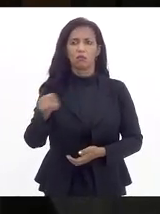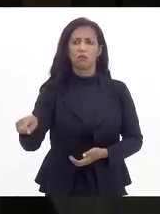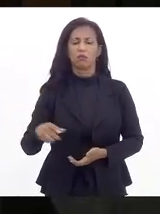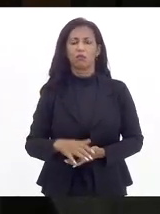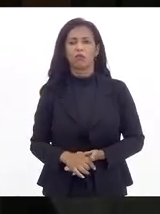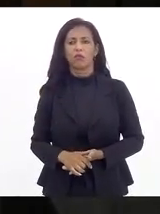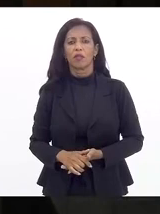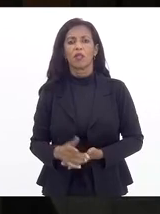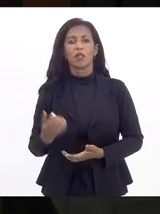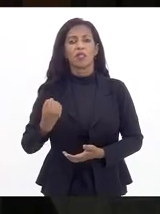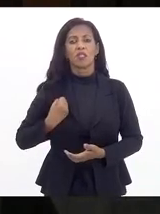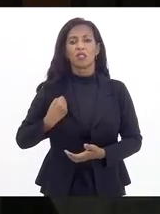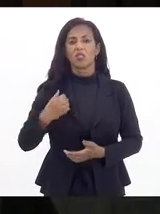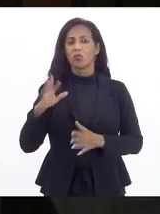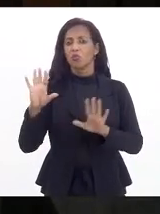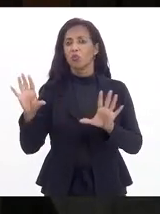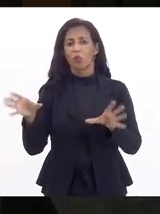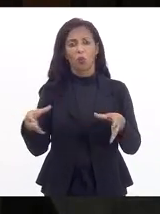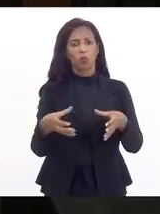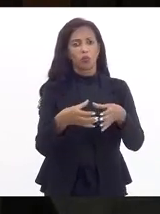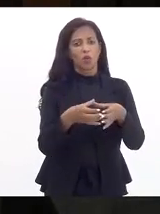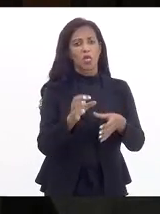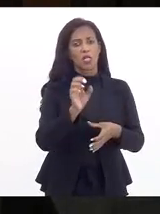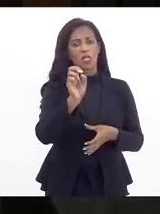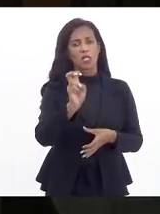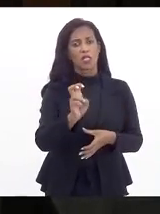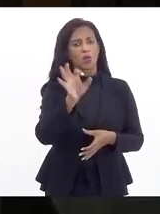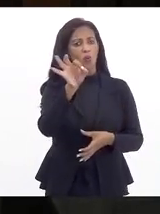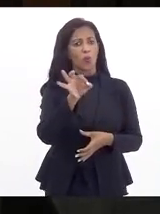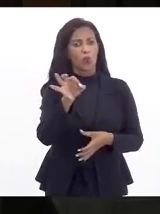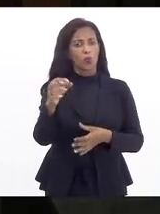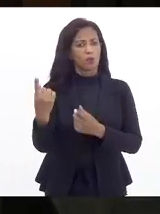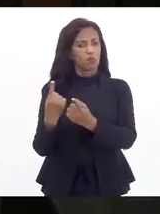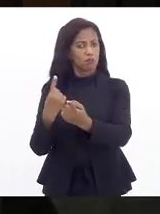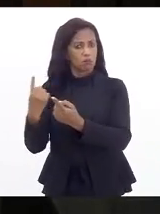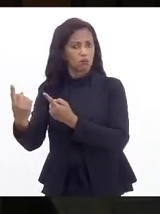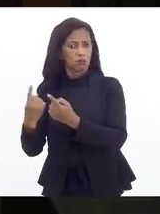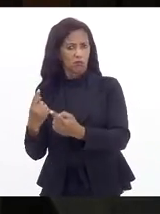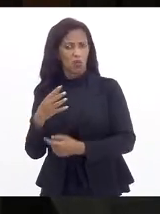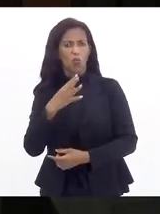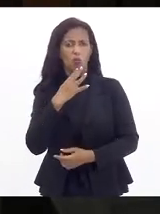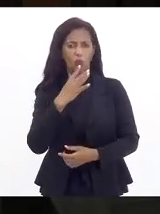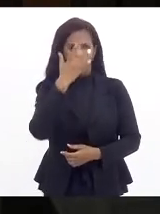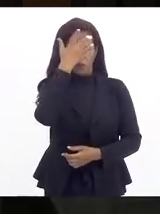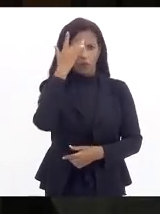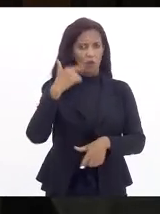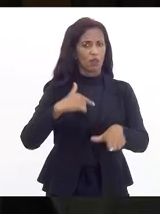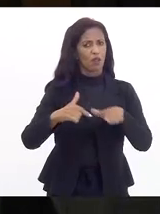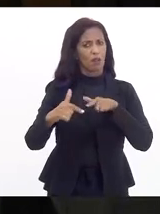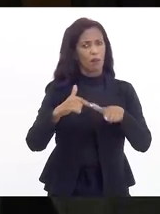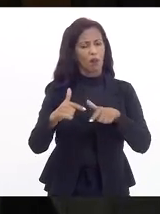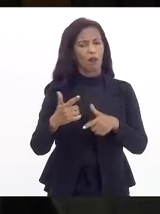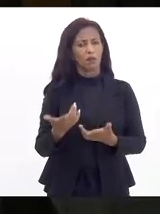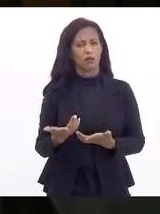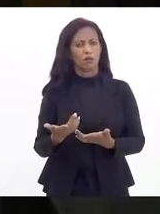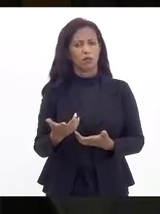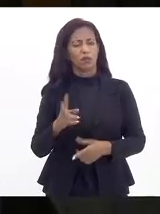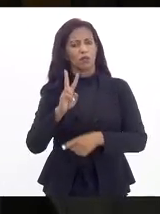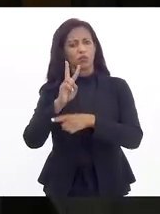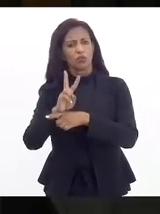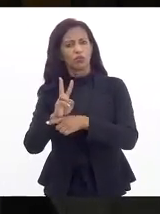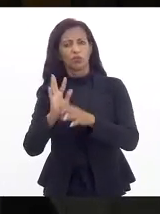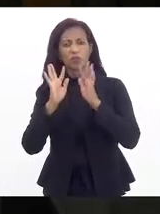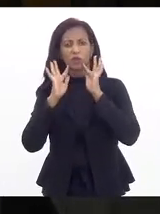esse numerário não representa 5% daquela estrada. Eu conheço pessoas que sustentam a sua família ali há